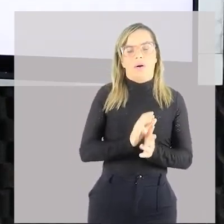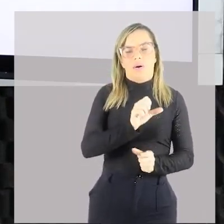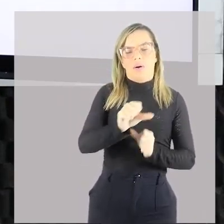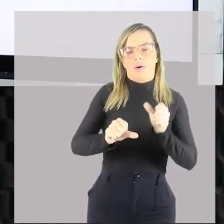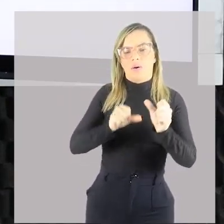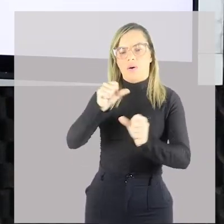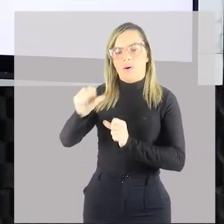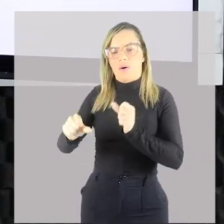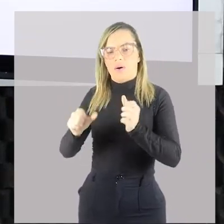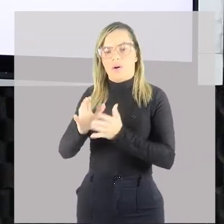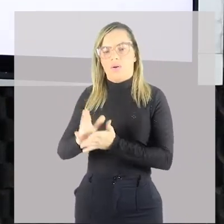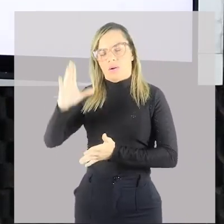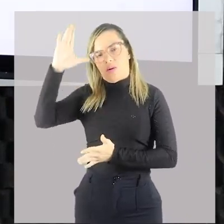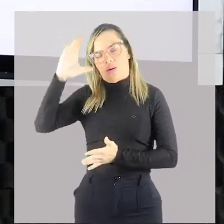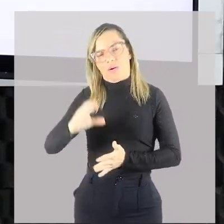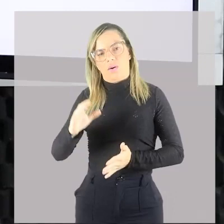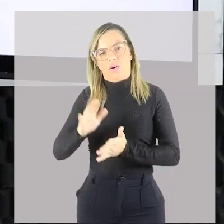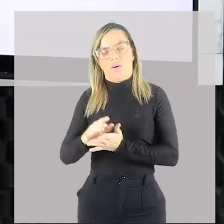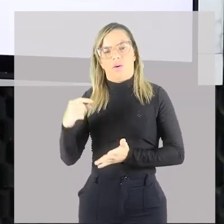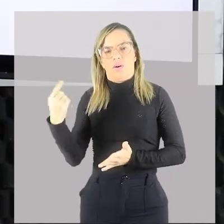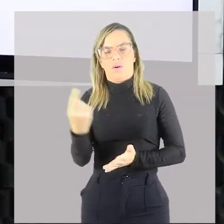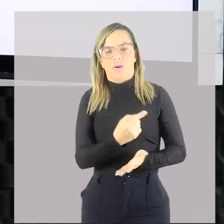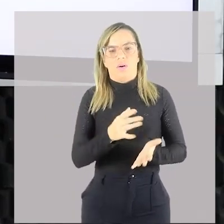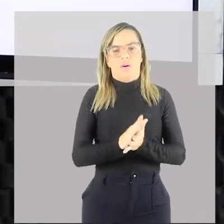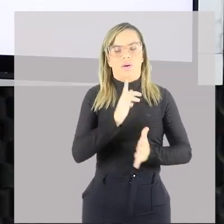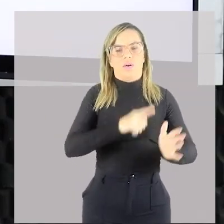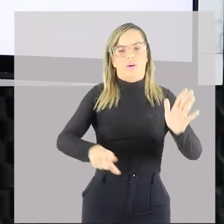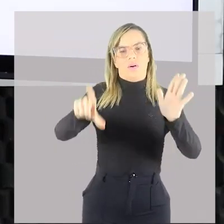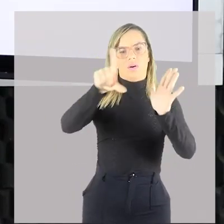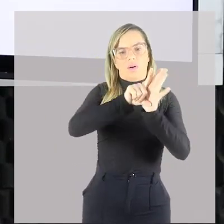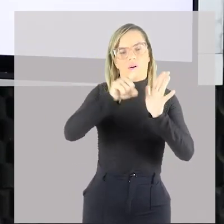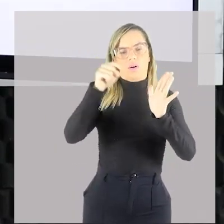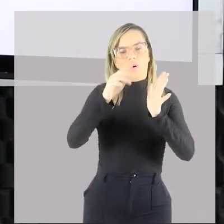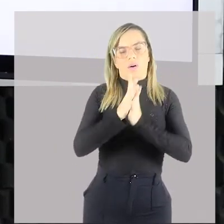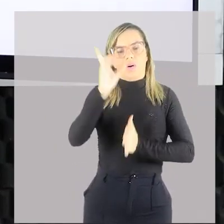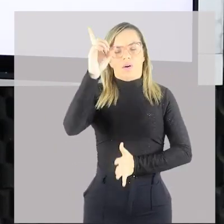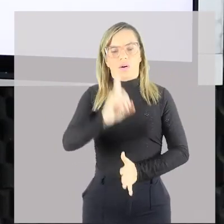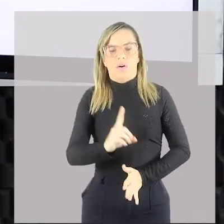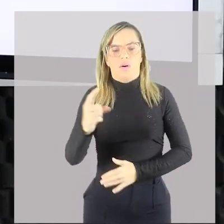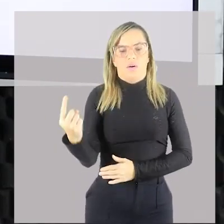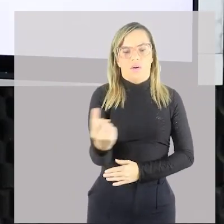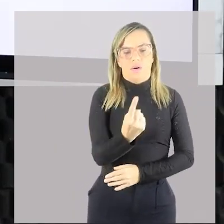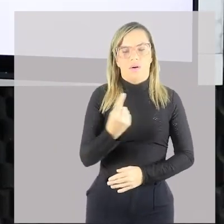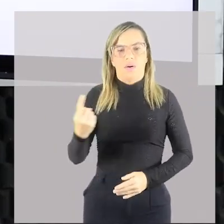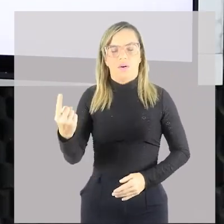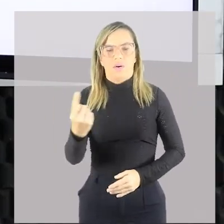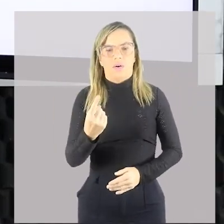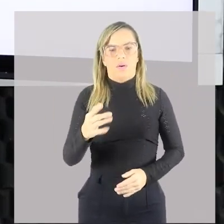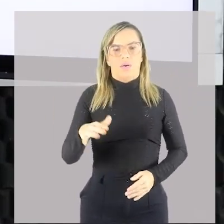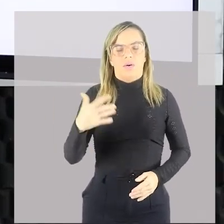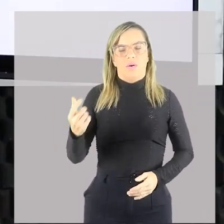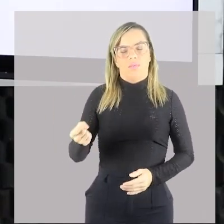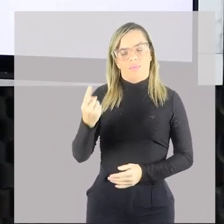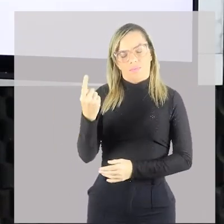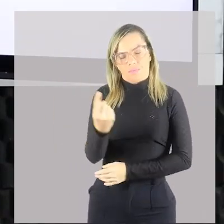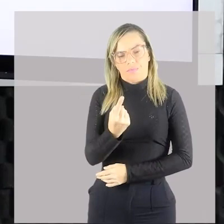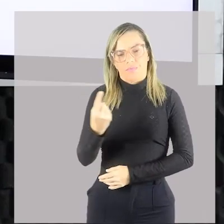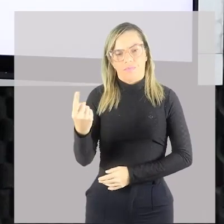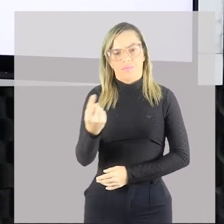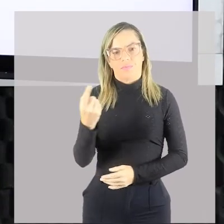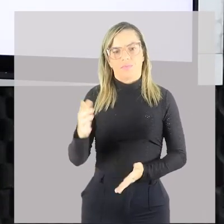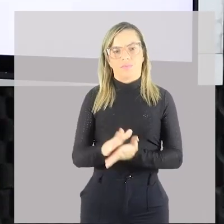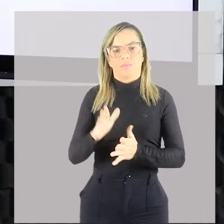estágio civil, através da lei, a lei, né, direito individual, a lei, você passa ao estágio civil,